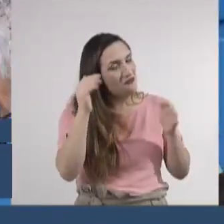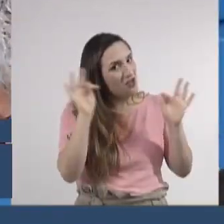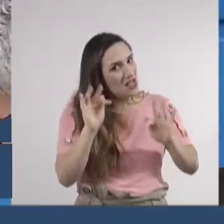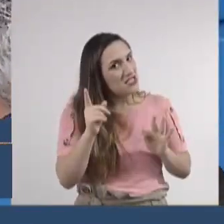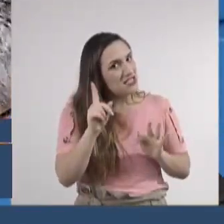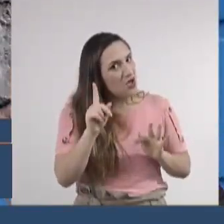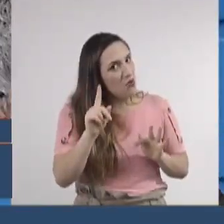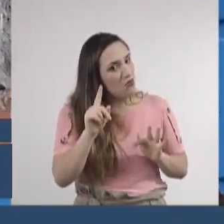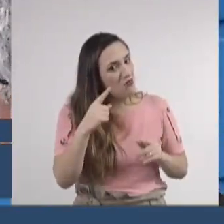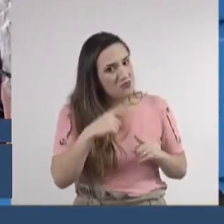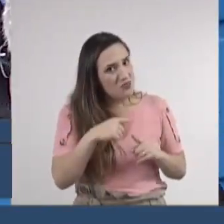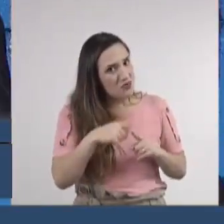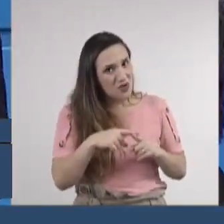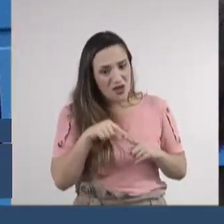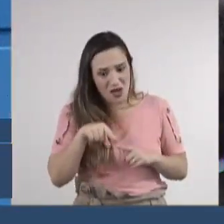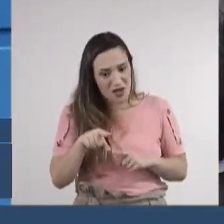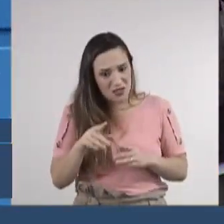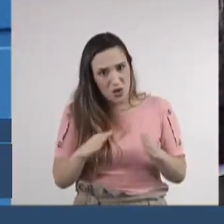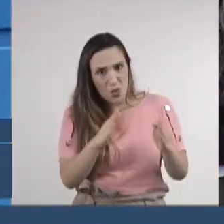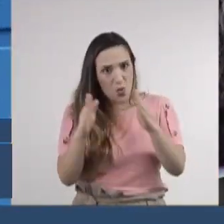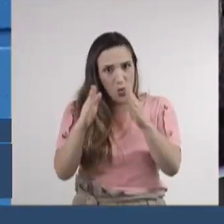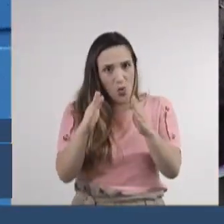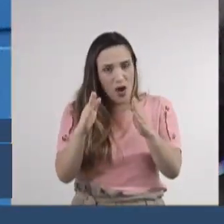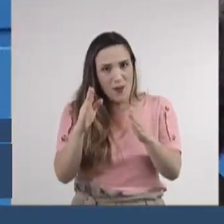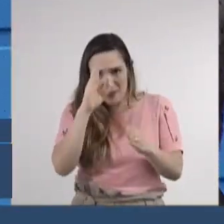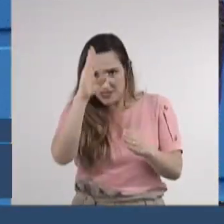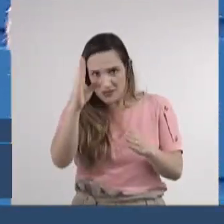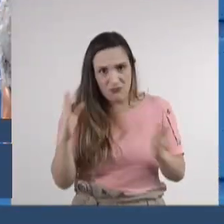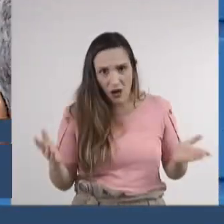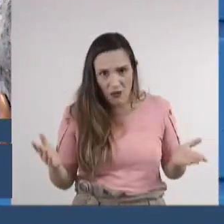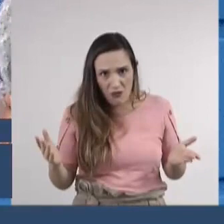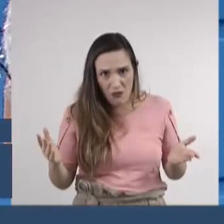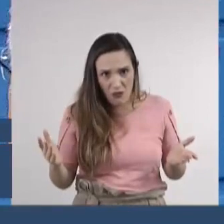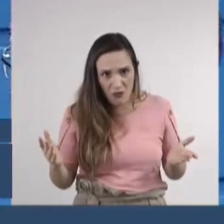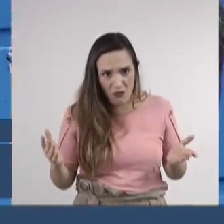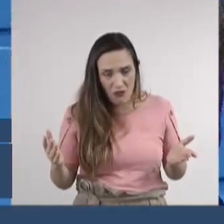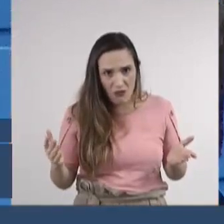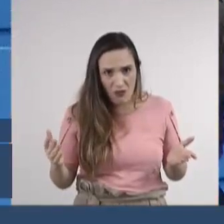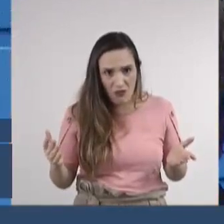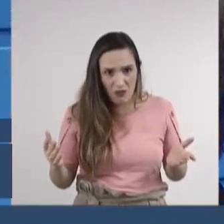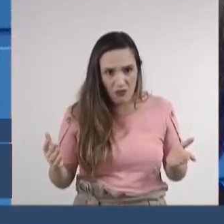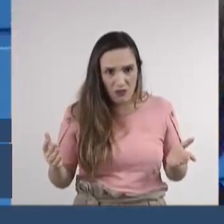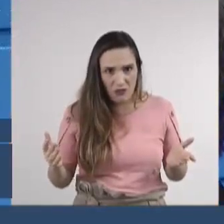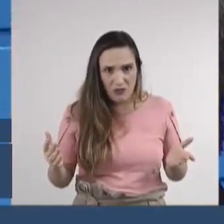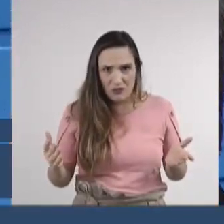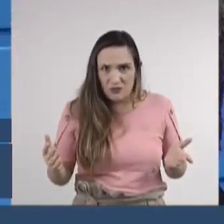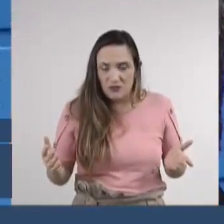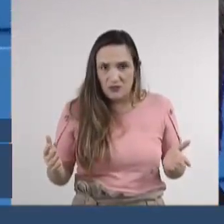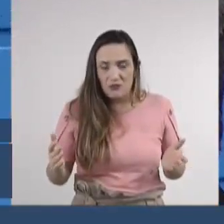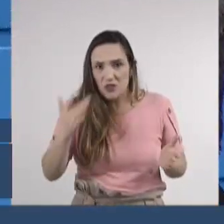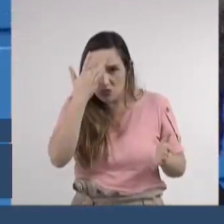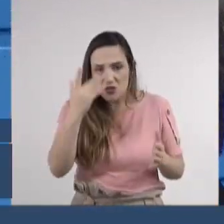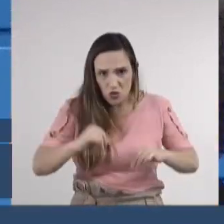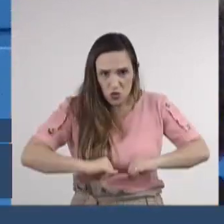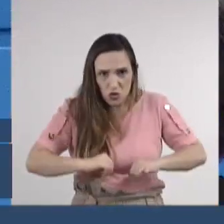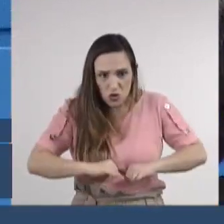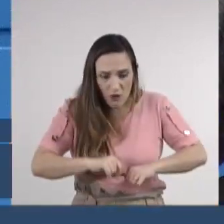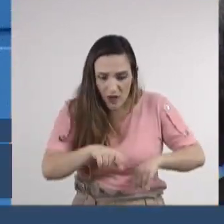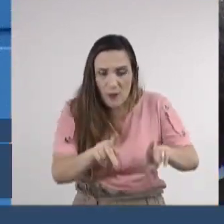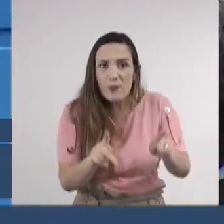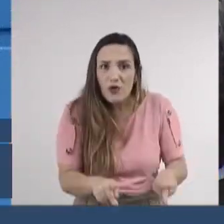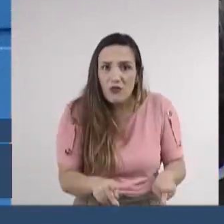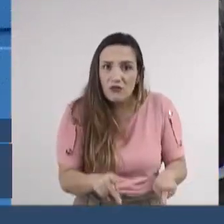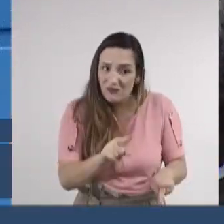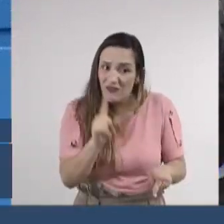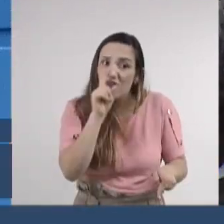com o principal eixo rodoviário do Mato Grosso do Sul. De quem a quem? Quem sofre as consequências é a